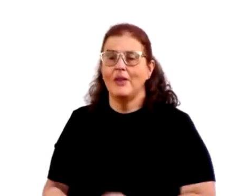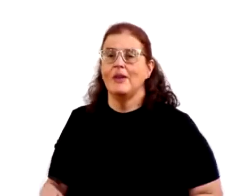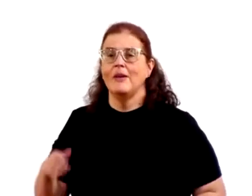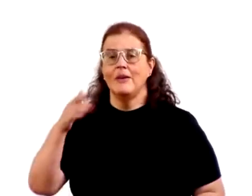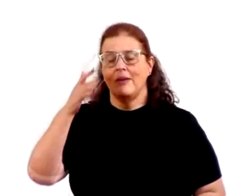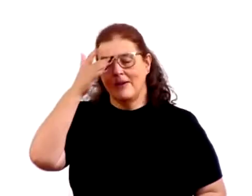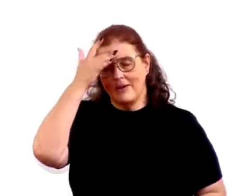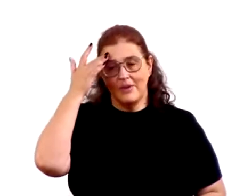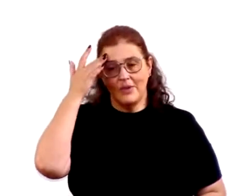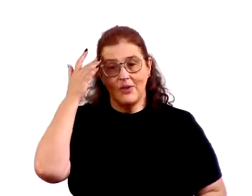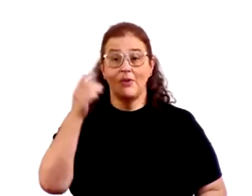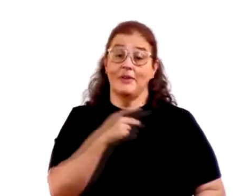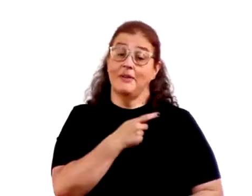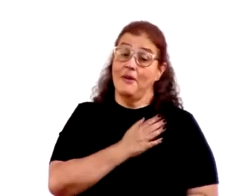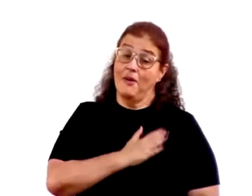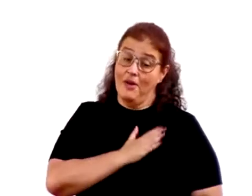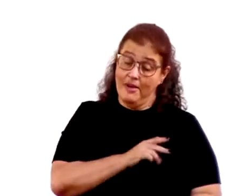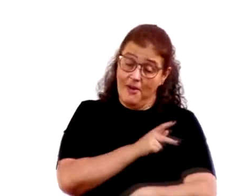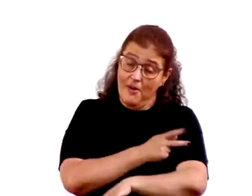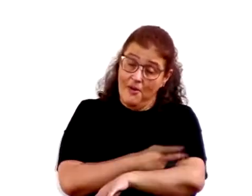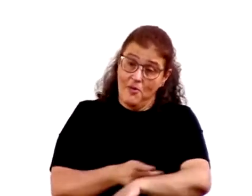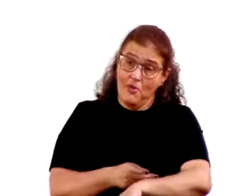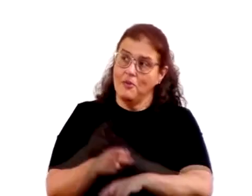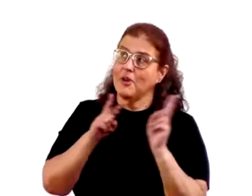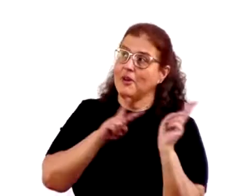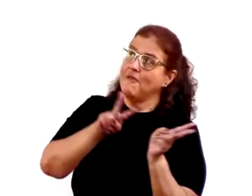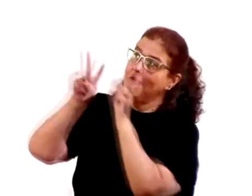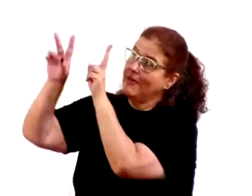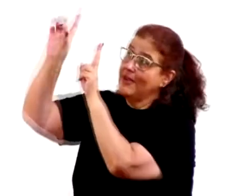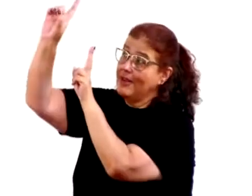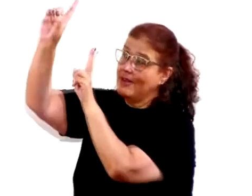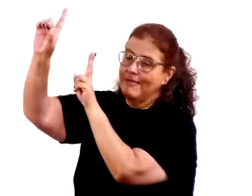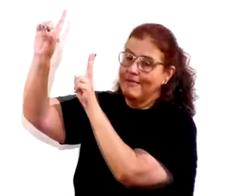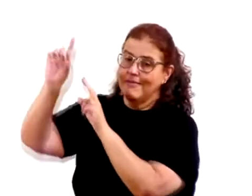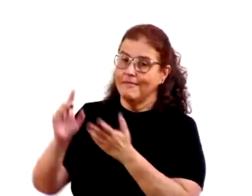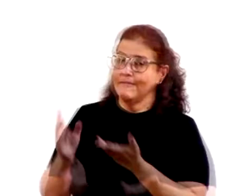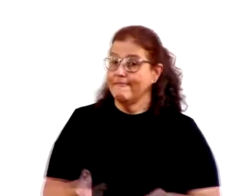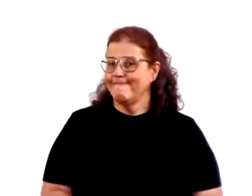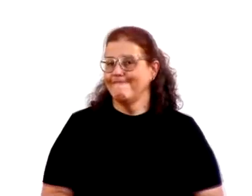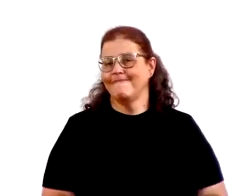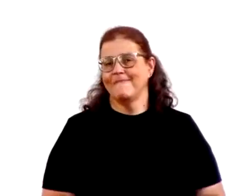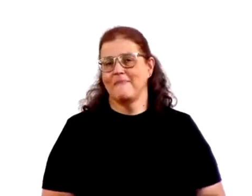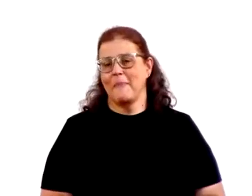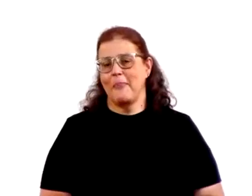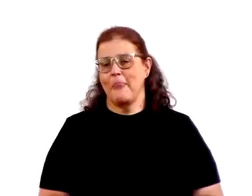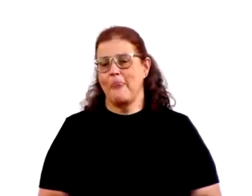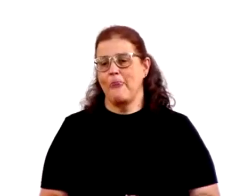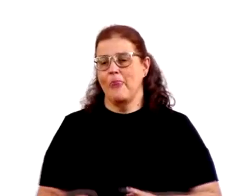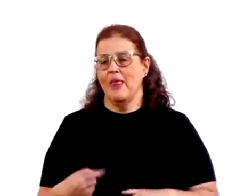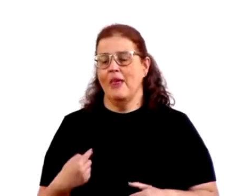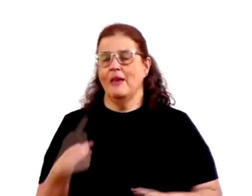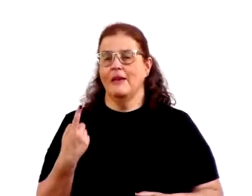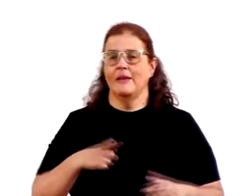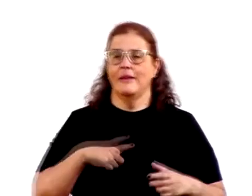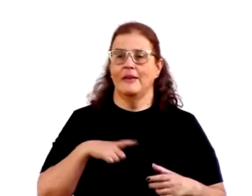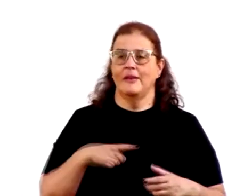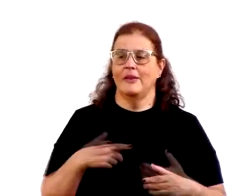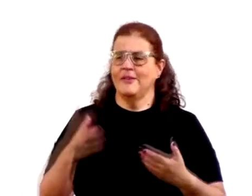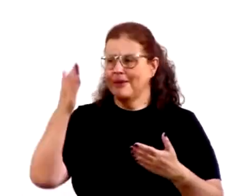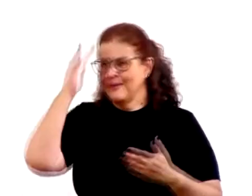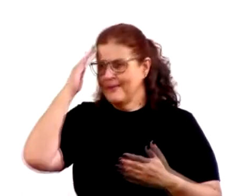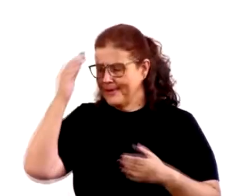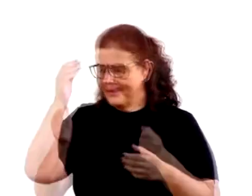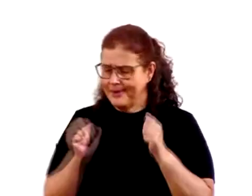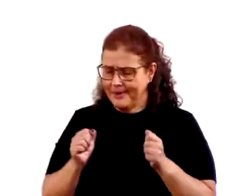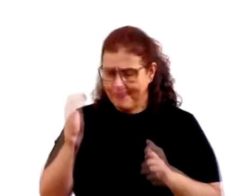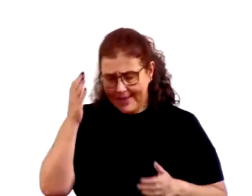os limpos de coração, porque eles verão a Deus. E a bem-aventurança tomada isoladamente, fica pensando, então é